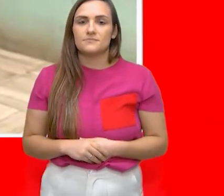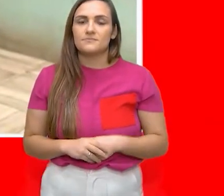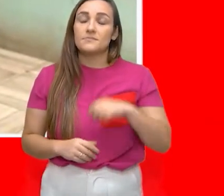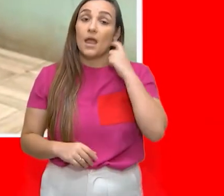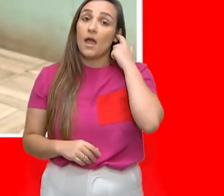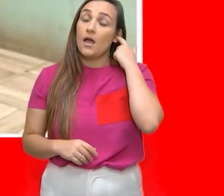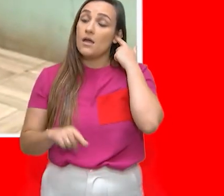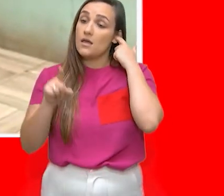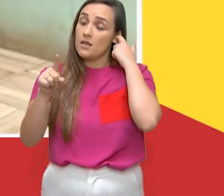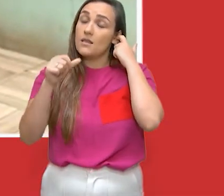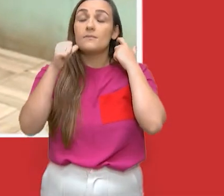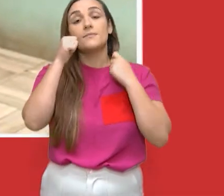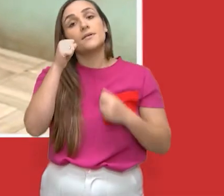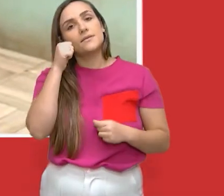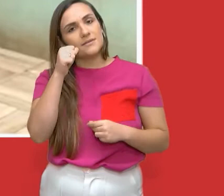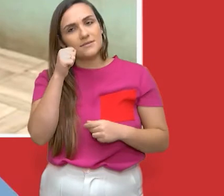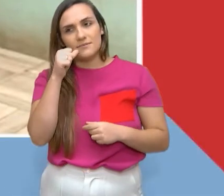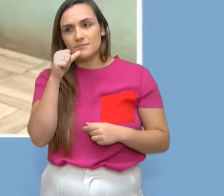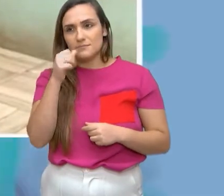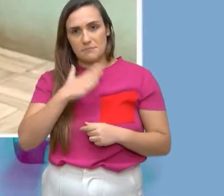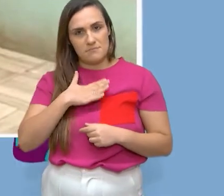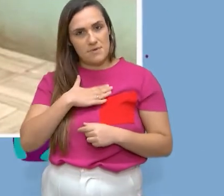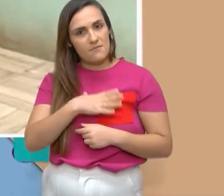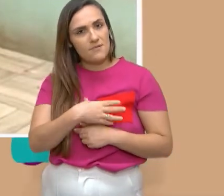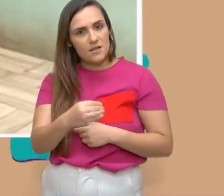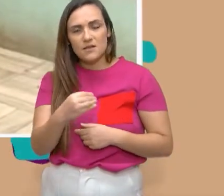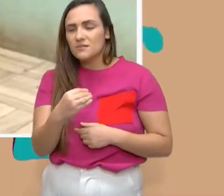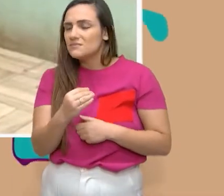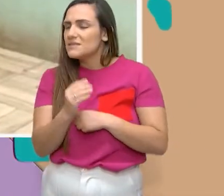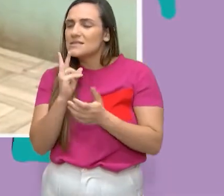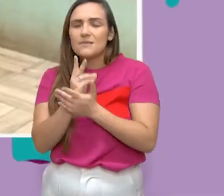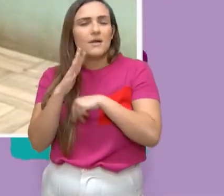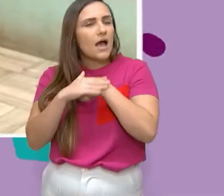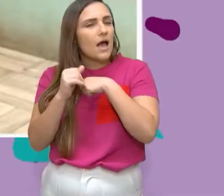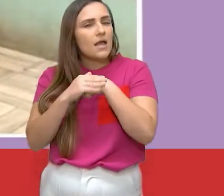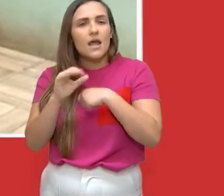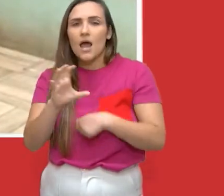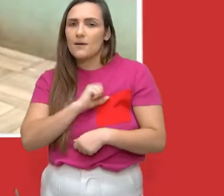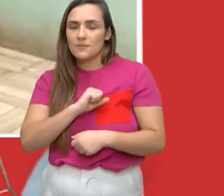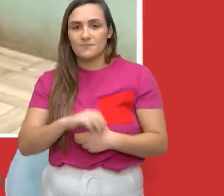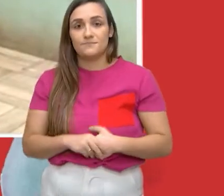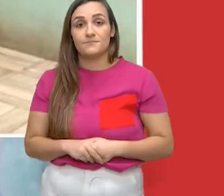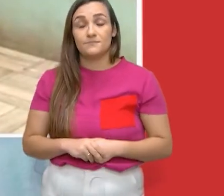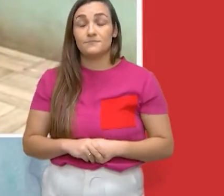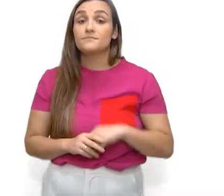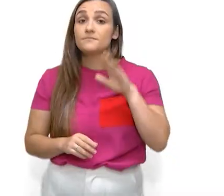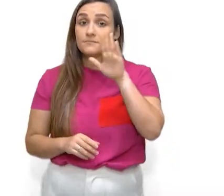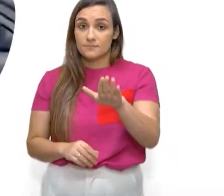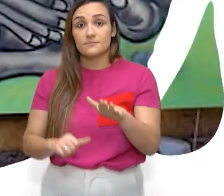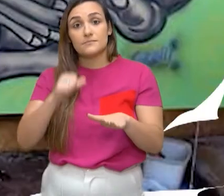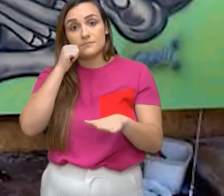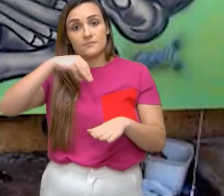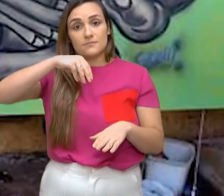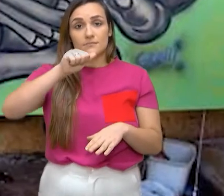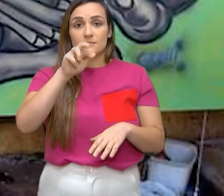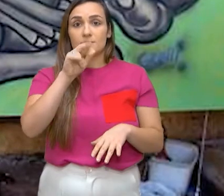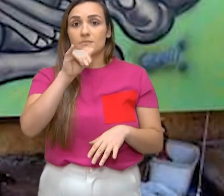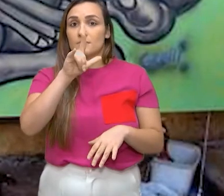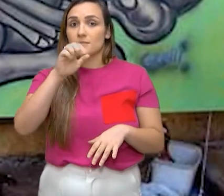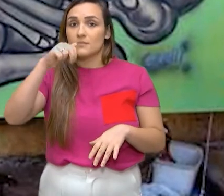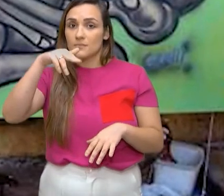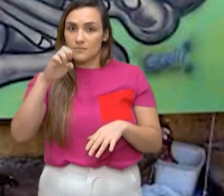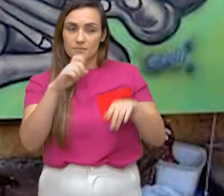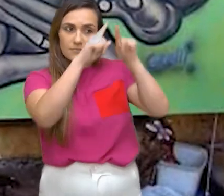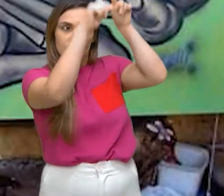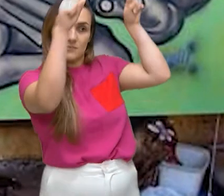mãe e os irmãos, a irmã, com muito carinho, com muito amor. Marilena trabalha com murais